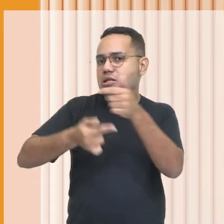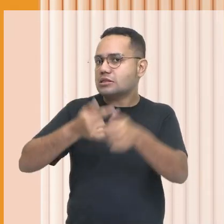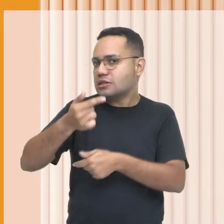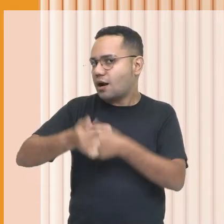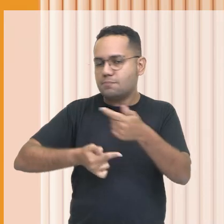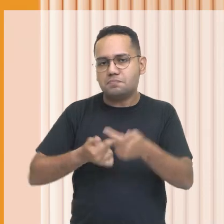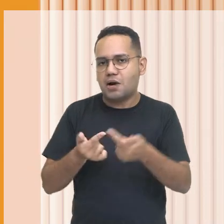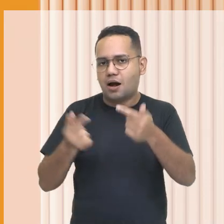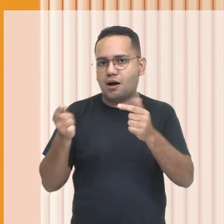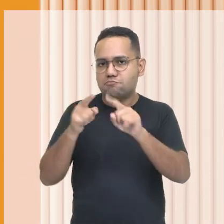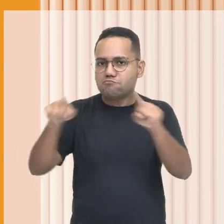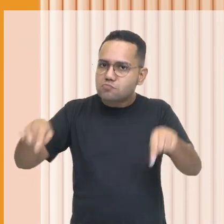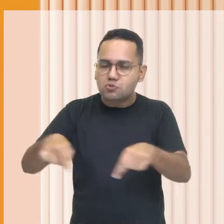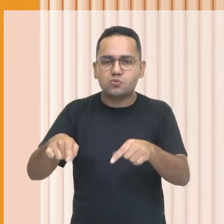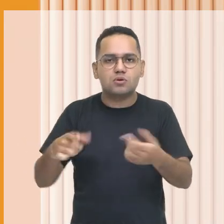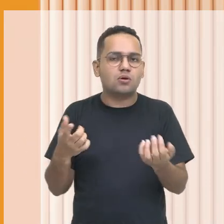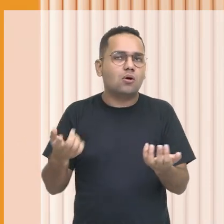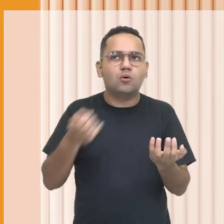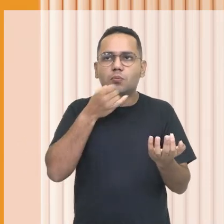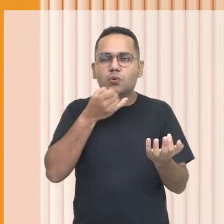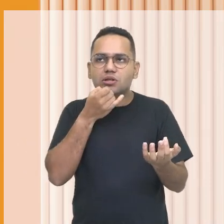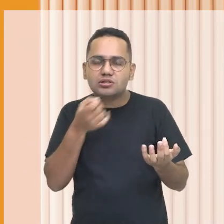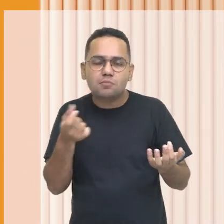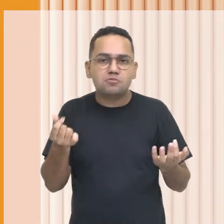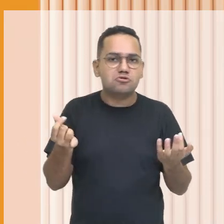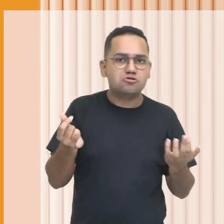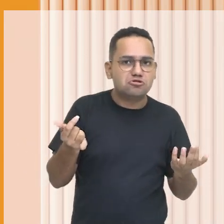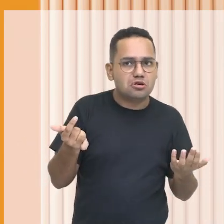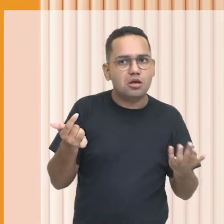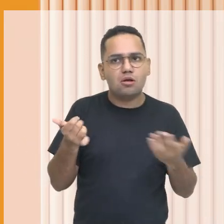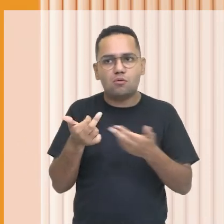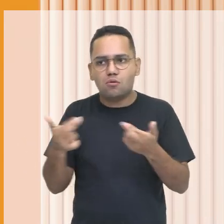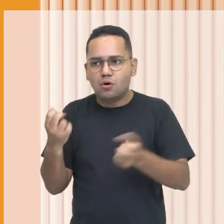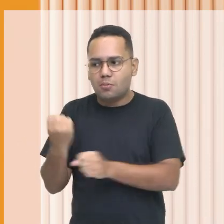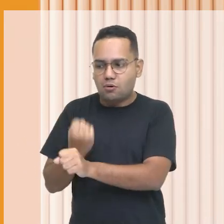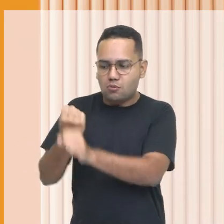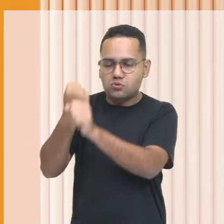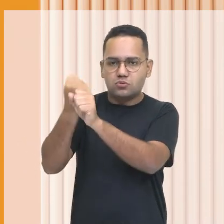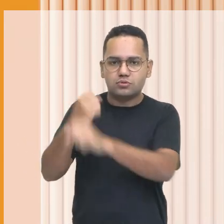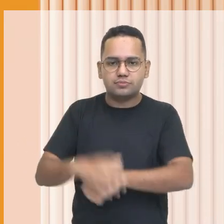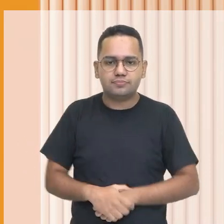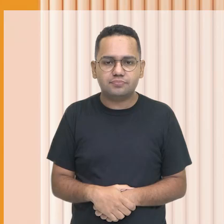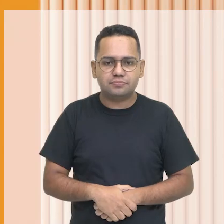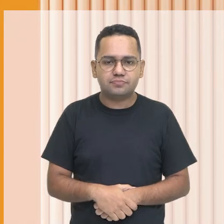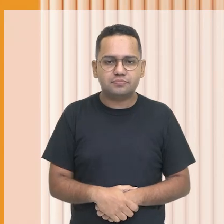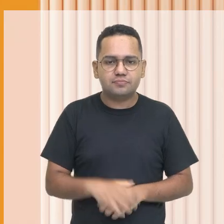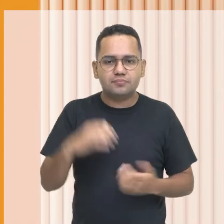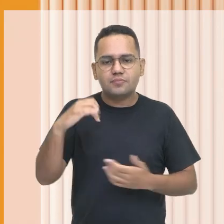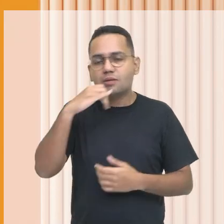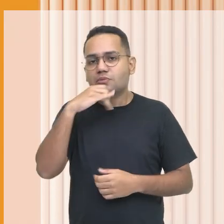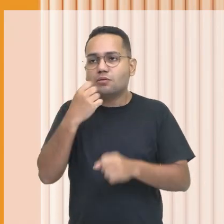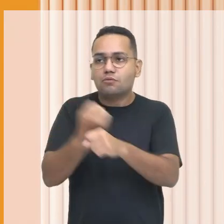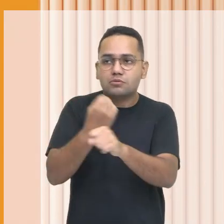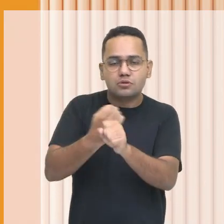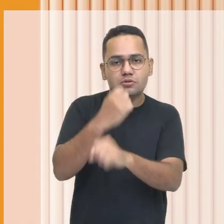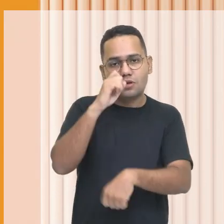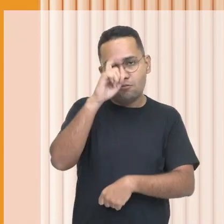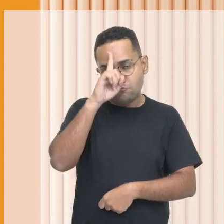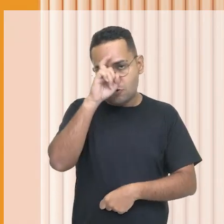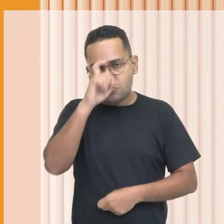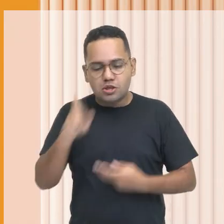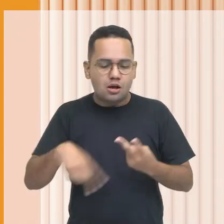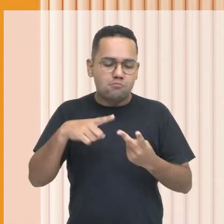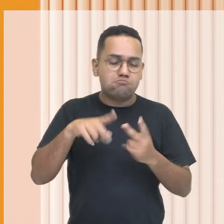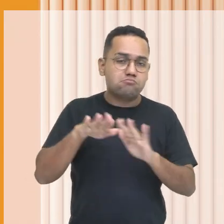de concessões de verba para realizar obras públicas ou não, por exemplo, na construção de um hospital, construção de uma